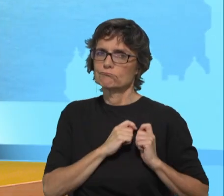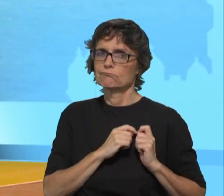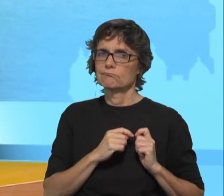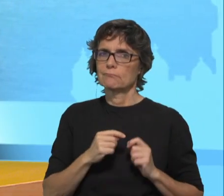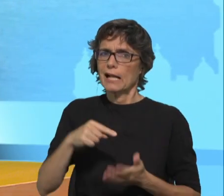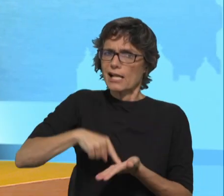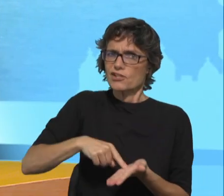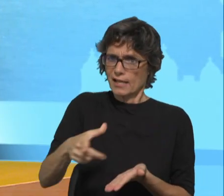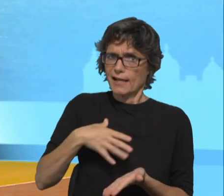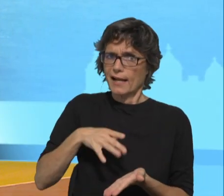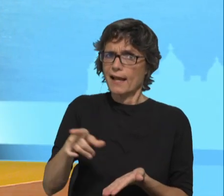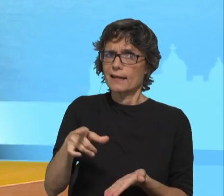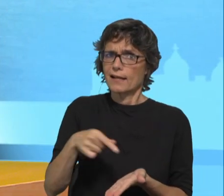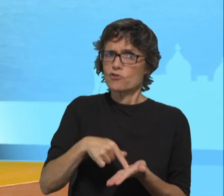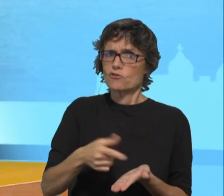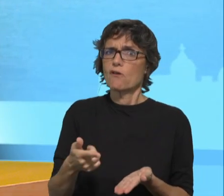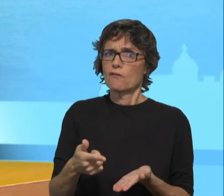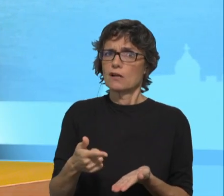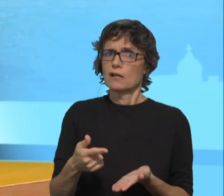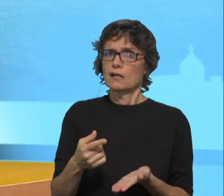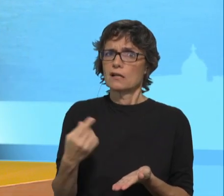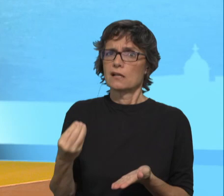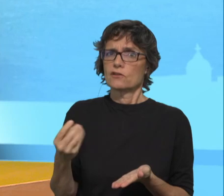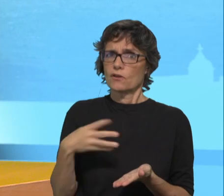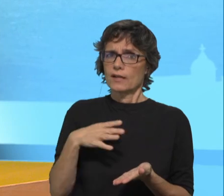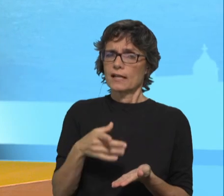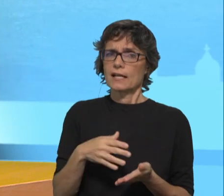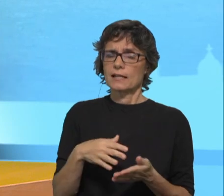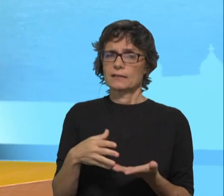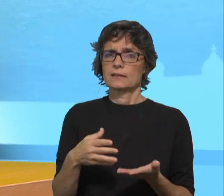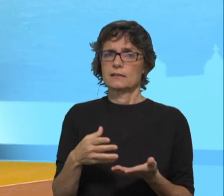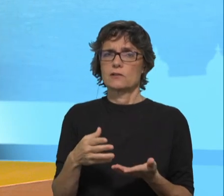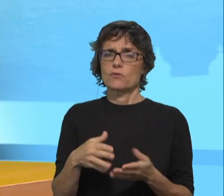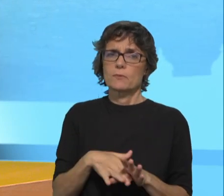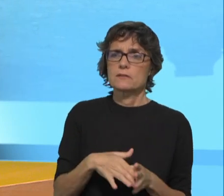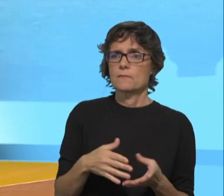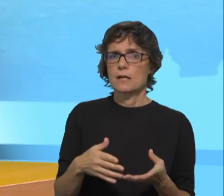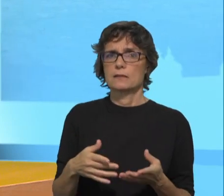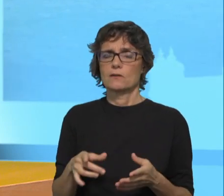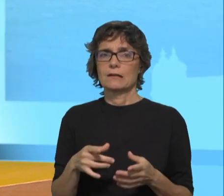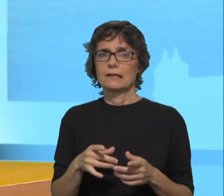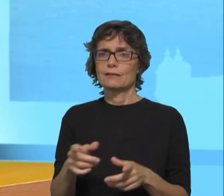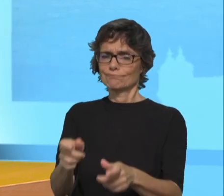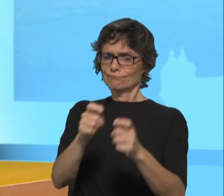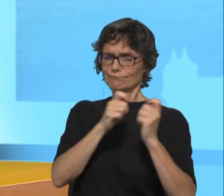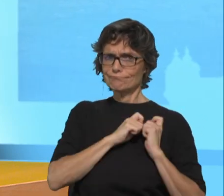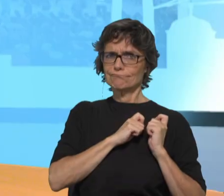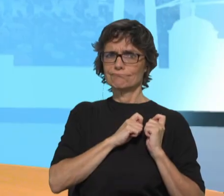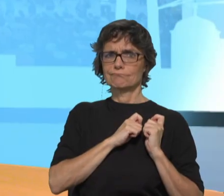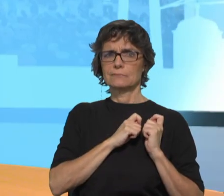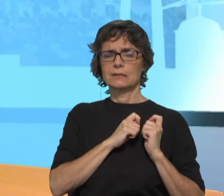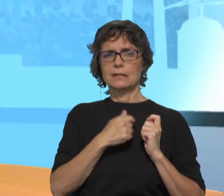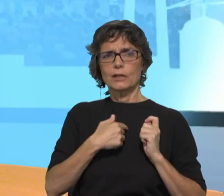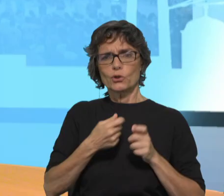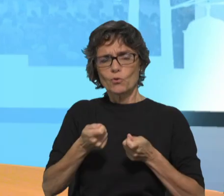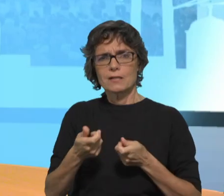não é? de serem só fazedores ou executores de algo que alguém pensou por